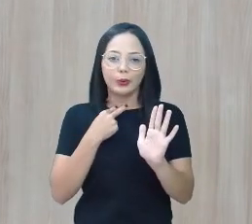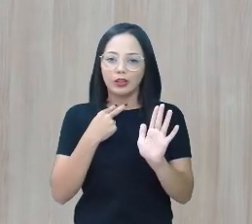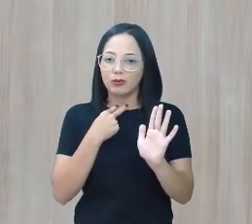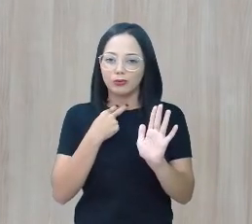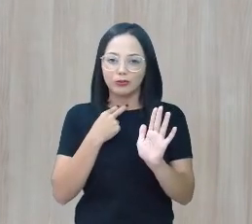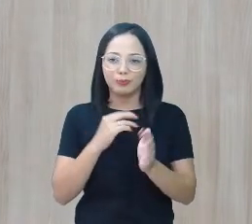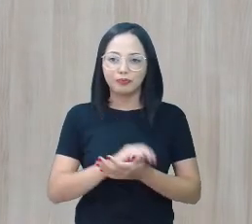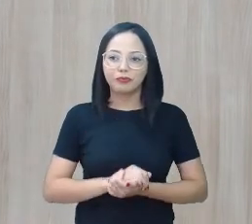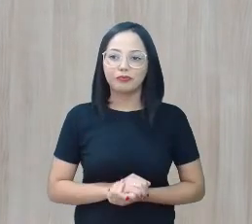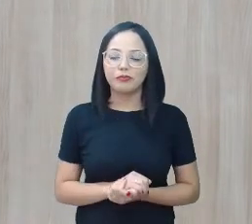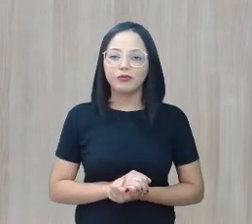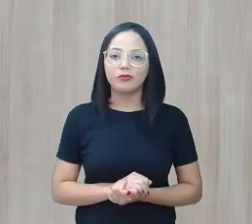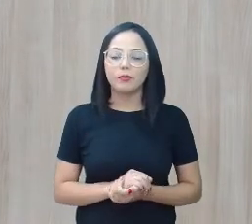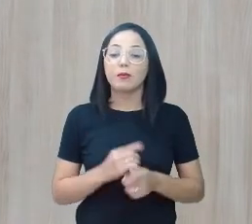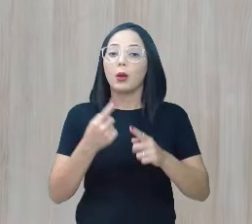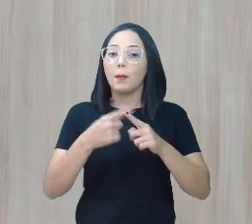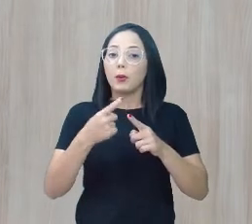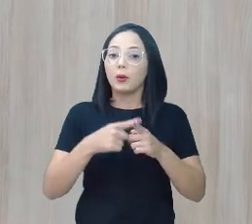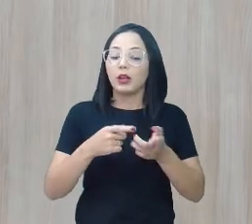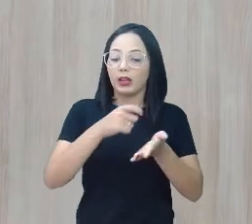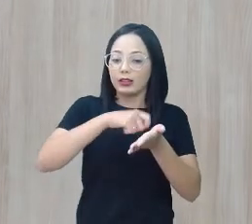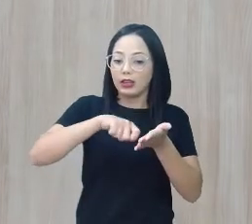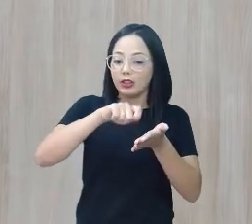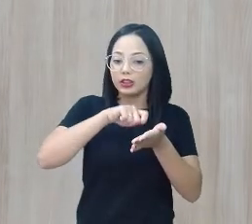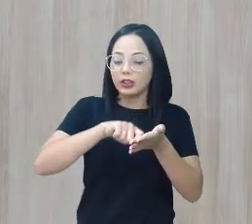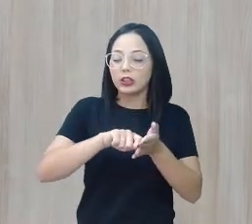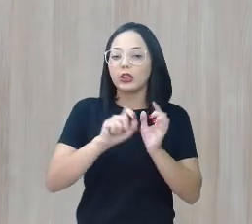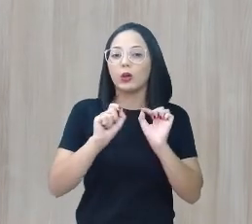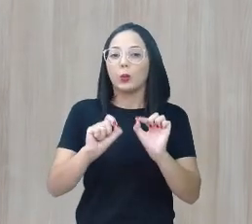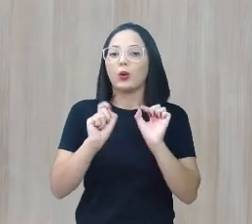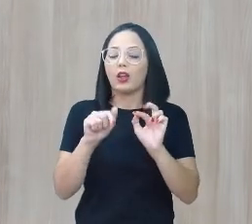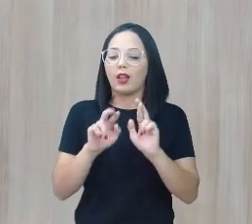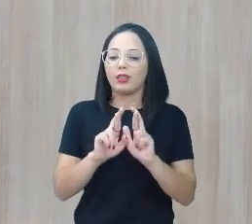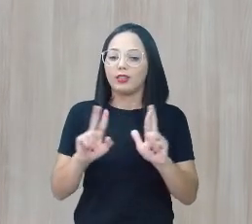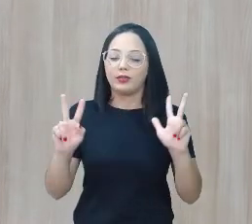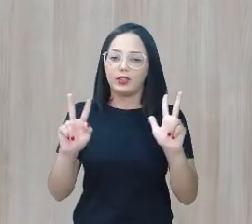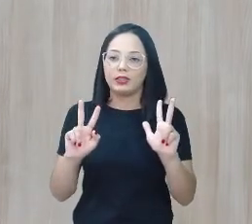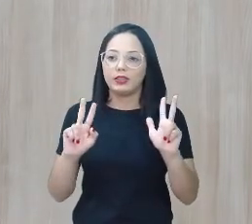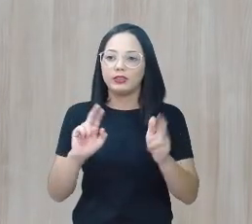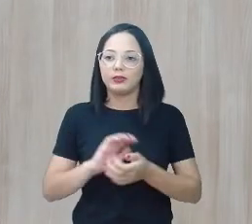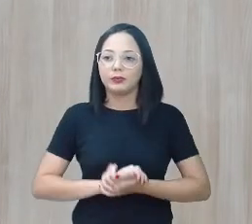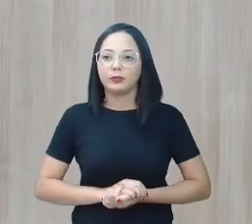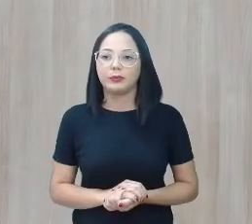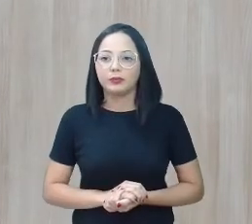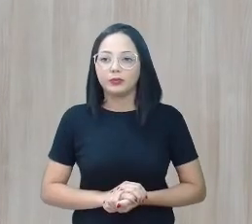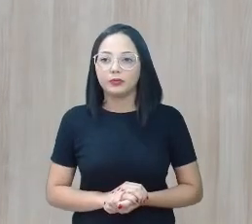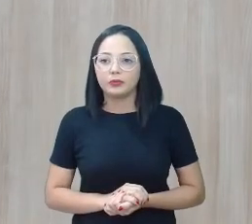não é? Na escrita é diferenciado.